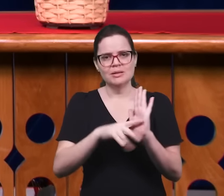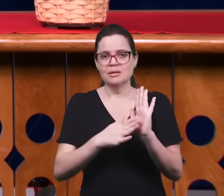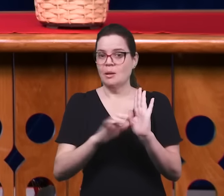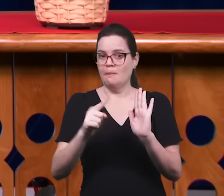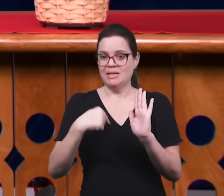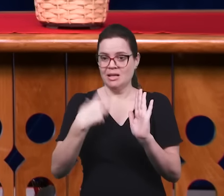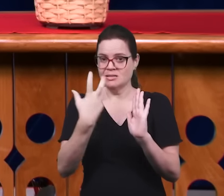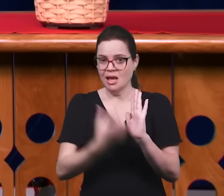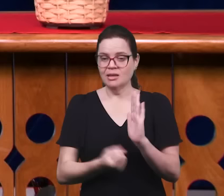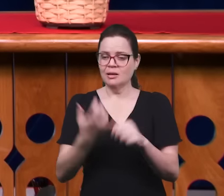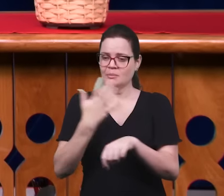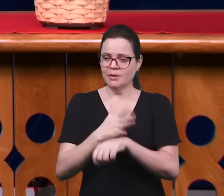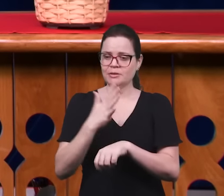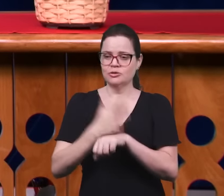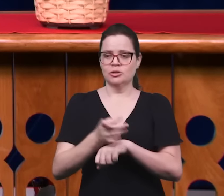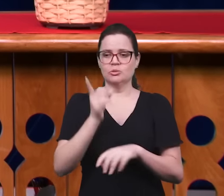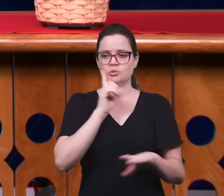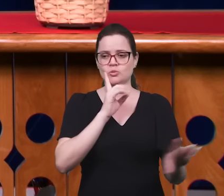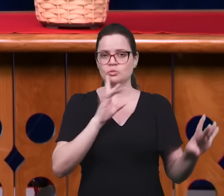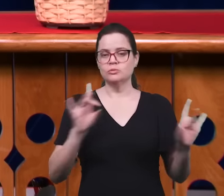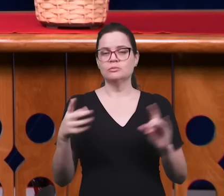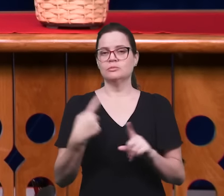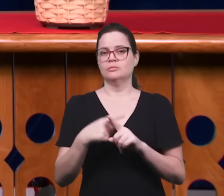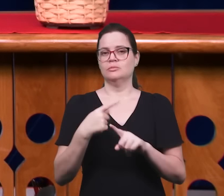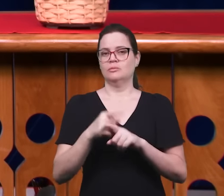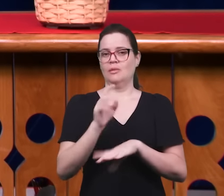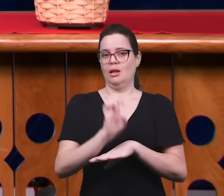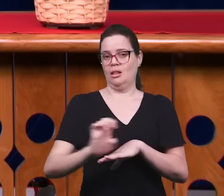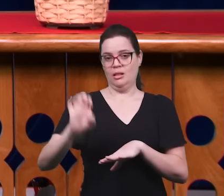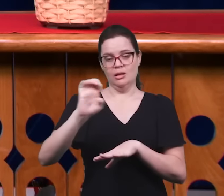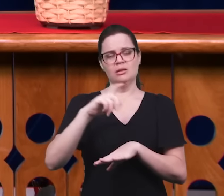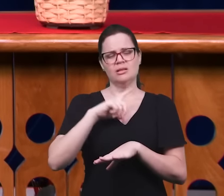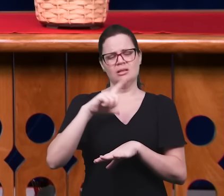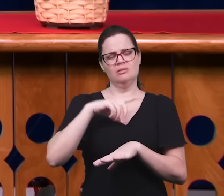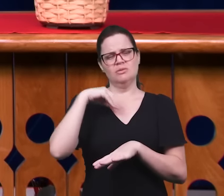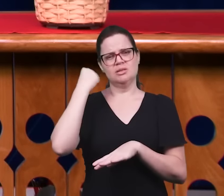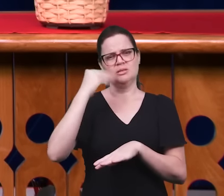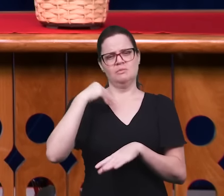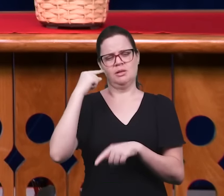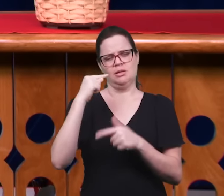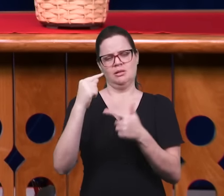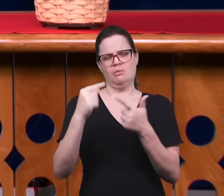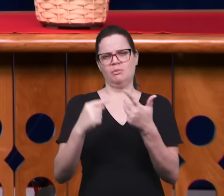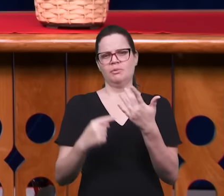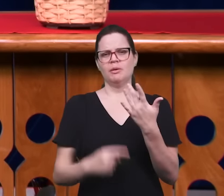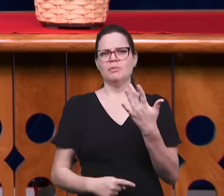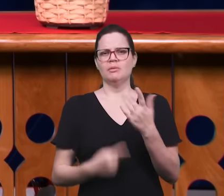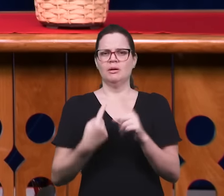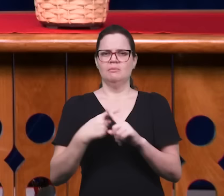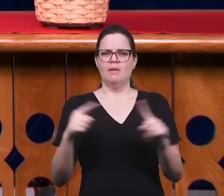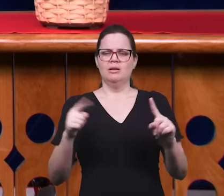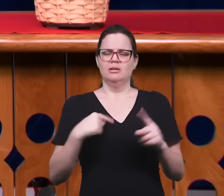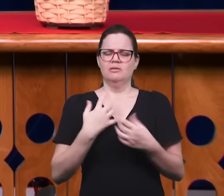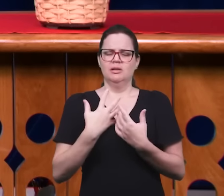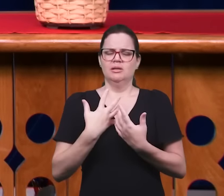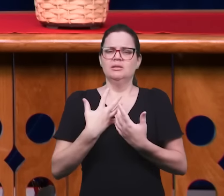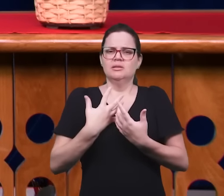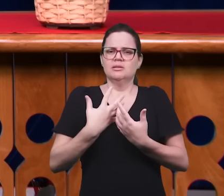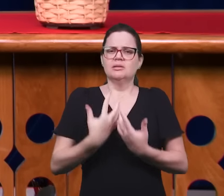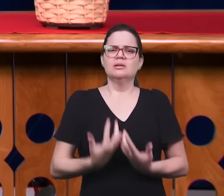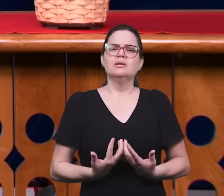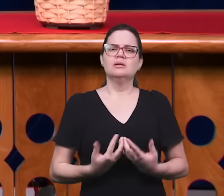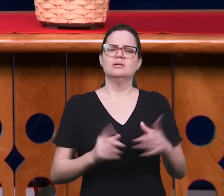este caminho. Elias, um servo de Deus, que teve tantas experiências, mas que estava cansado